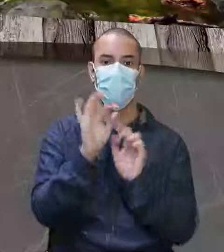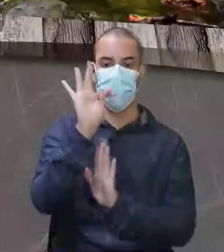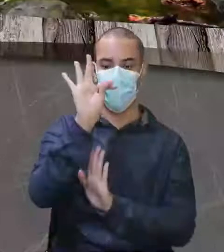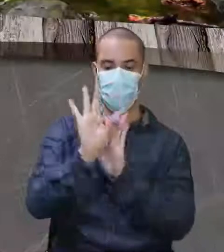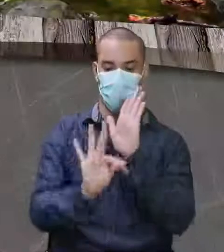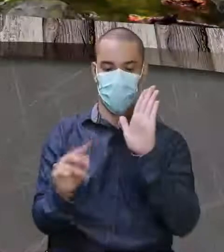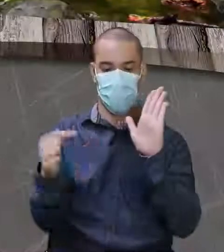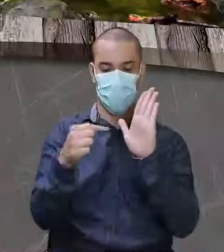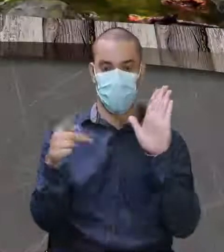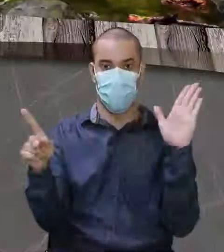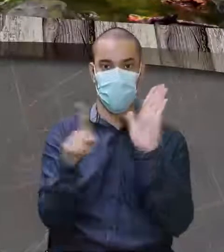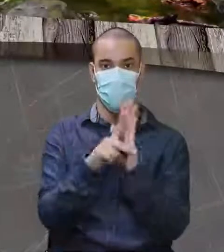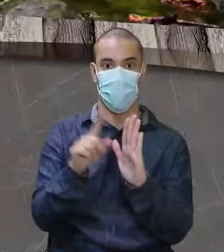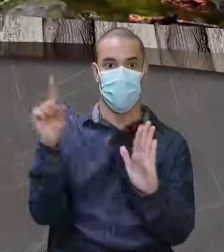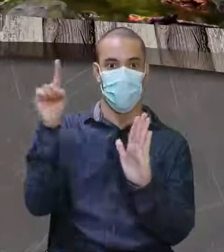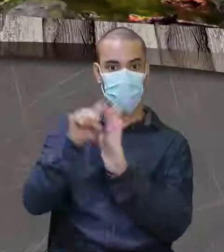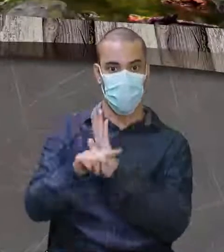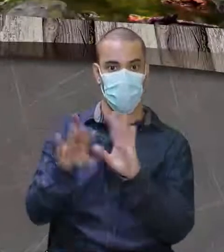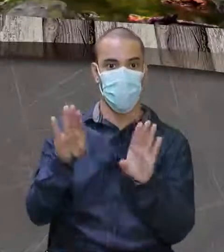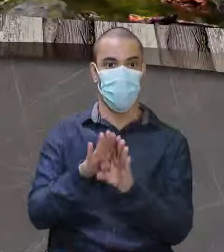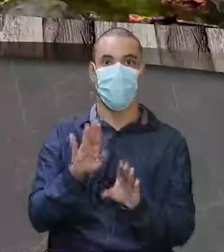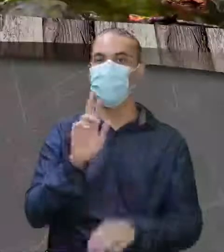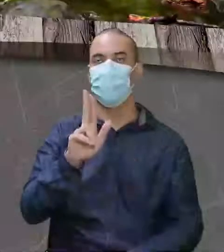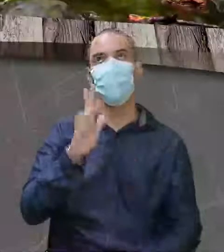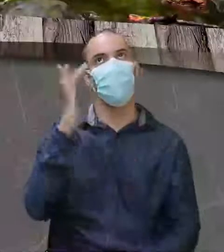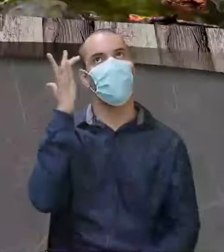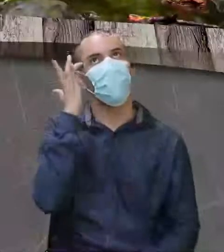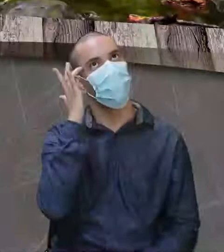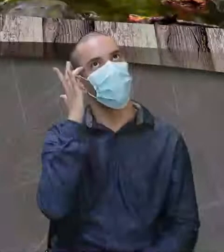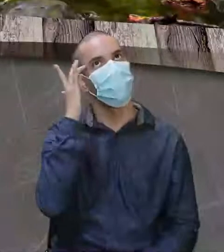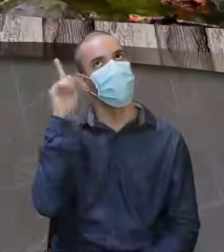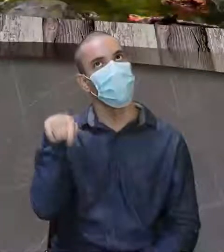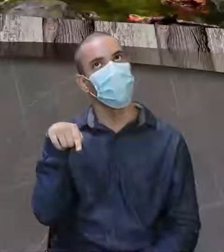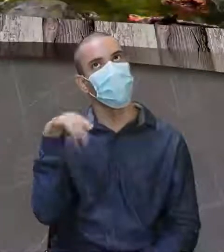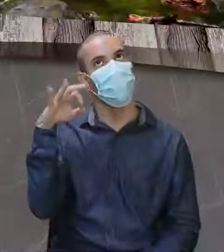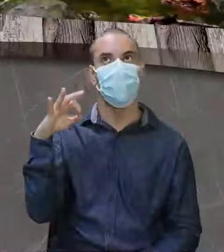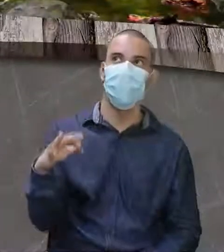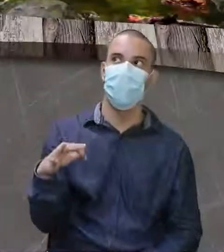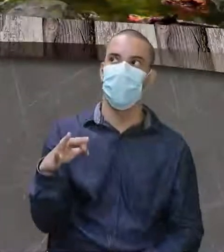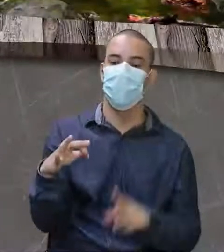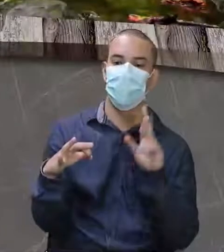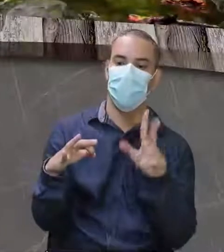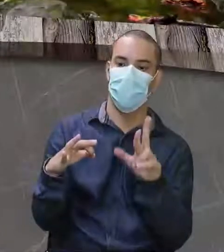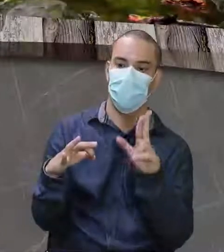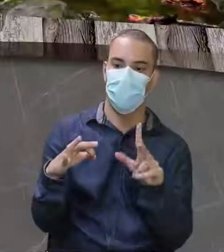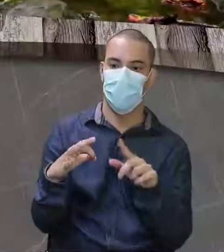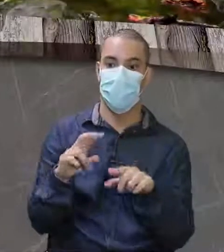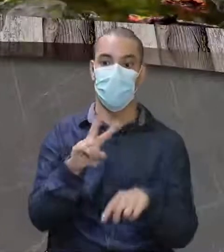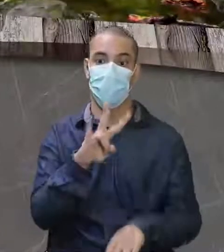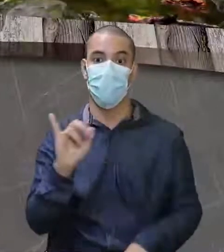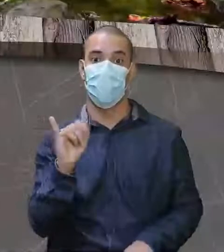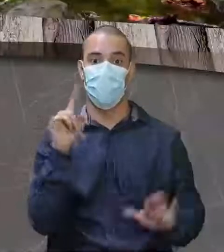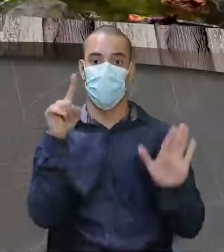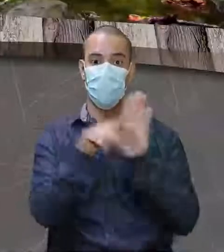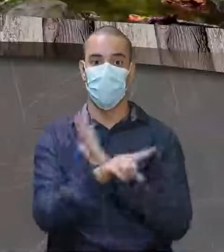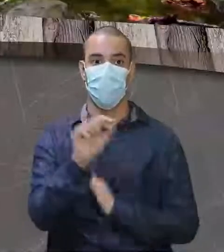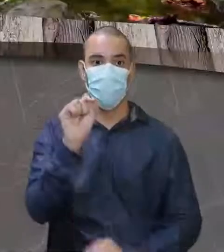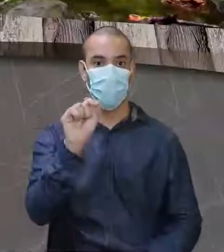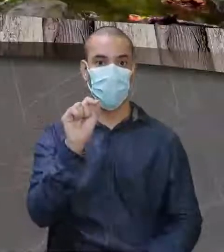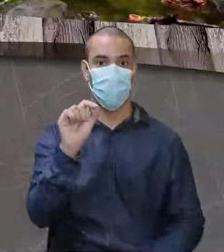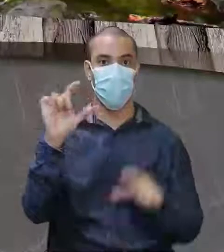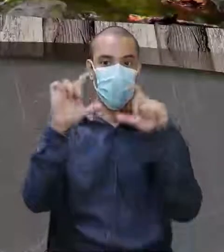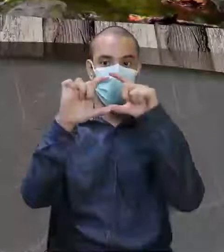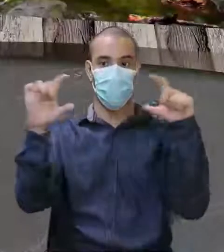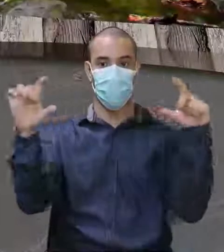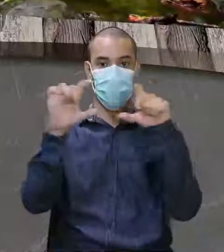da pergunta e nem sempre no que você acha que é correto, entendeu? Ele vai te perguntar algo sobre o